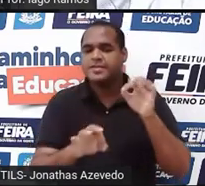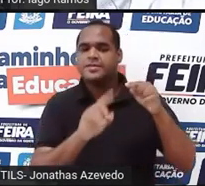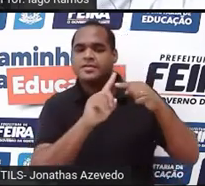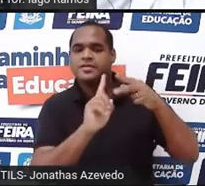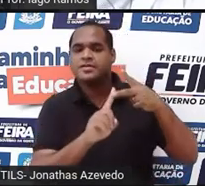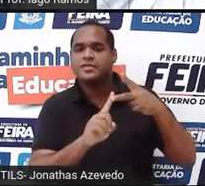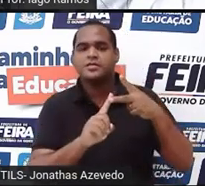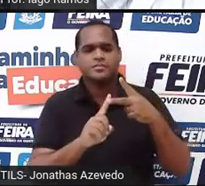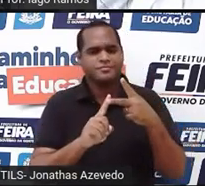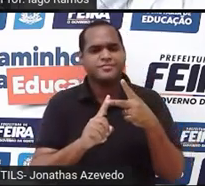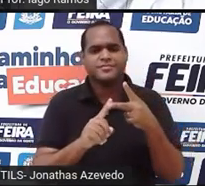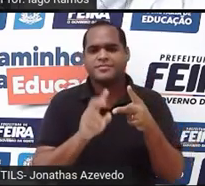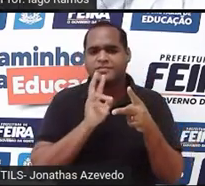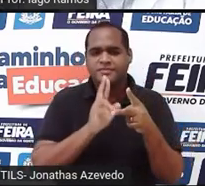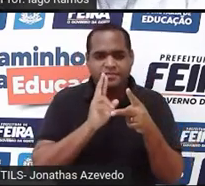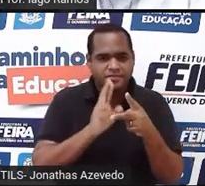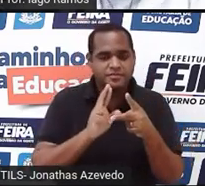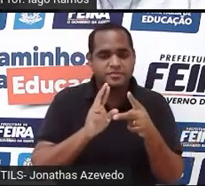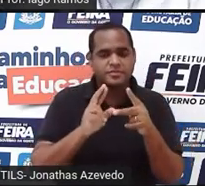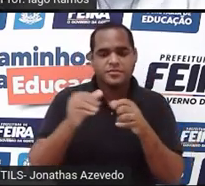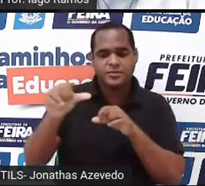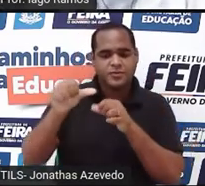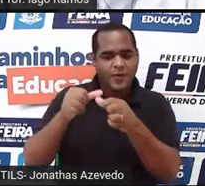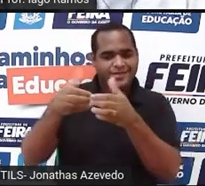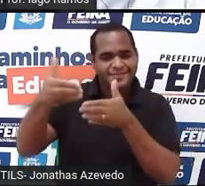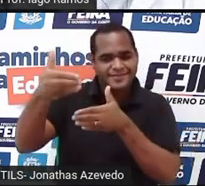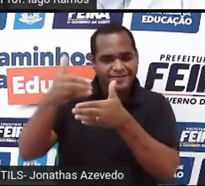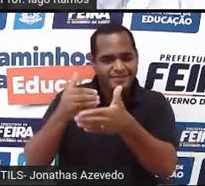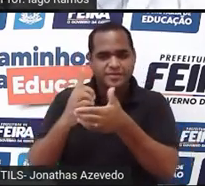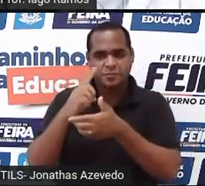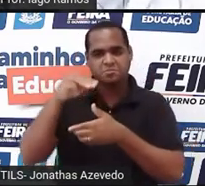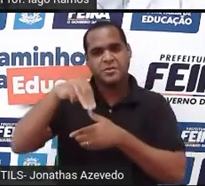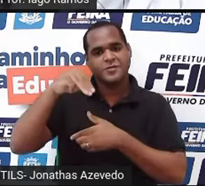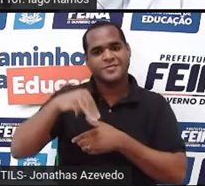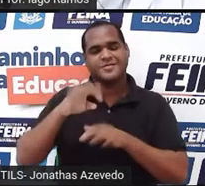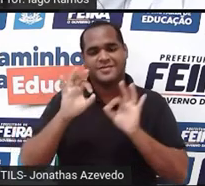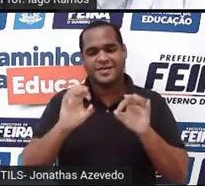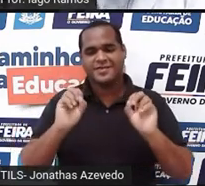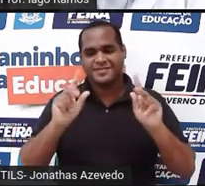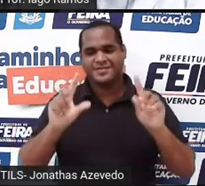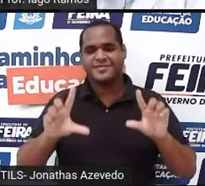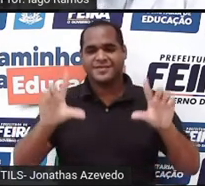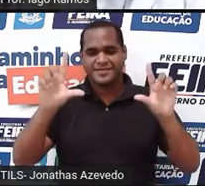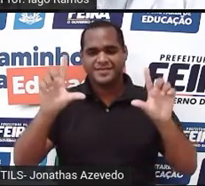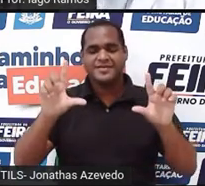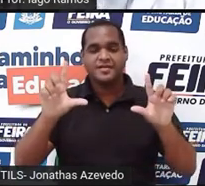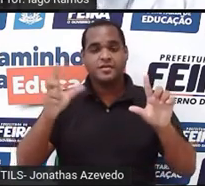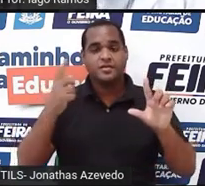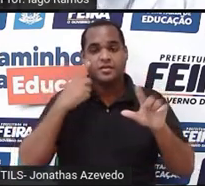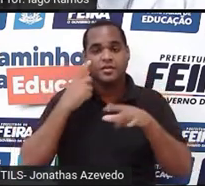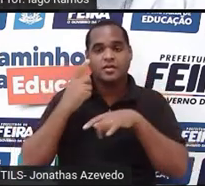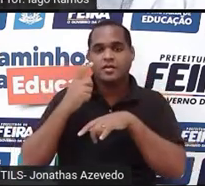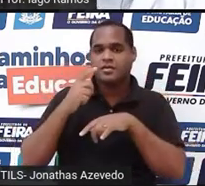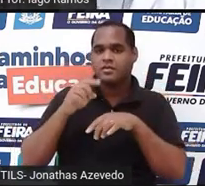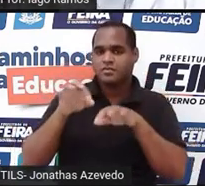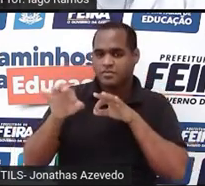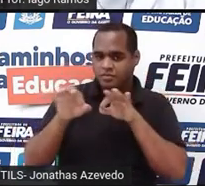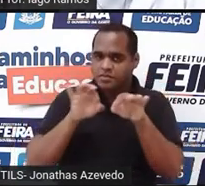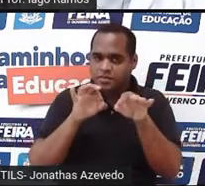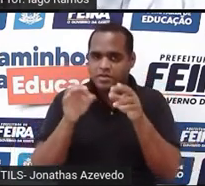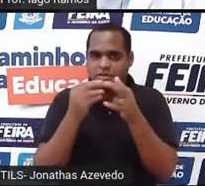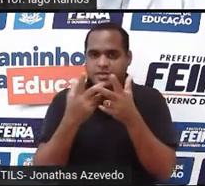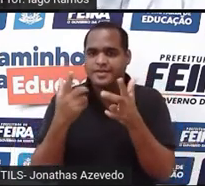para a resposta inversamente proporcionais já tá contando um minuto ali na tela tempo de uma obra e